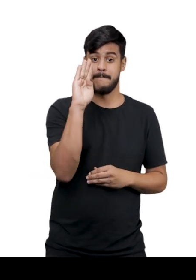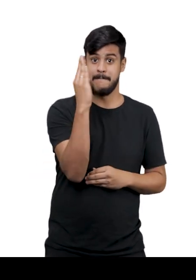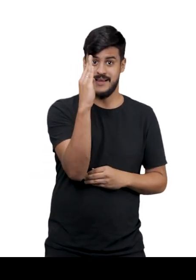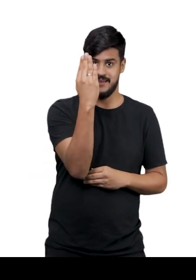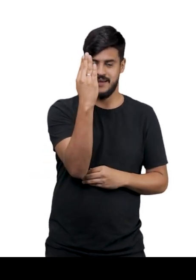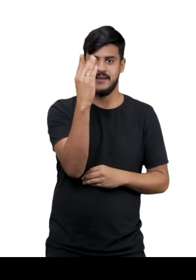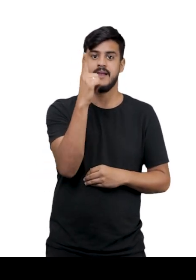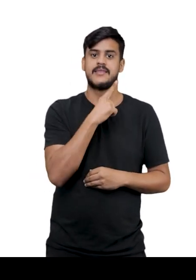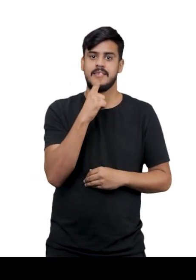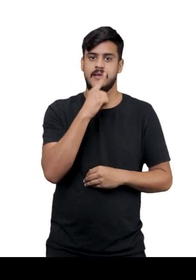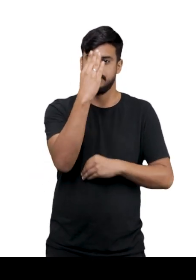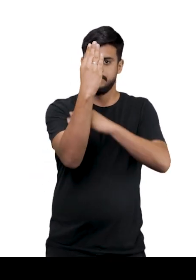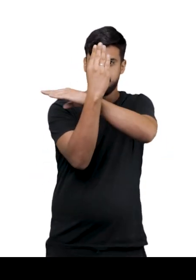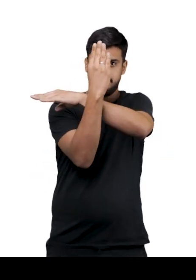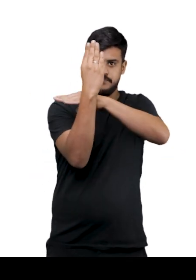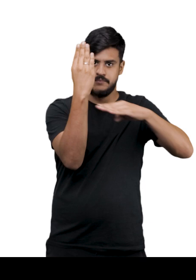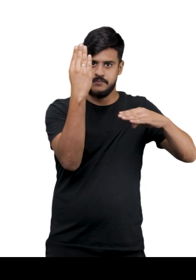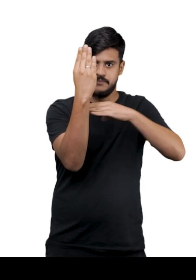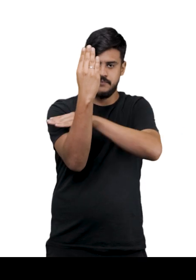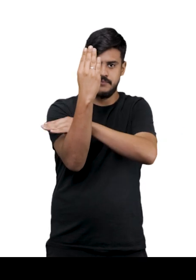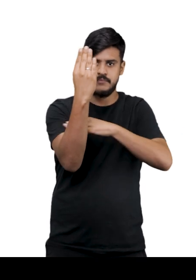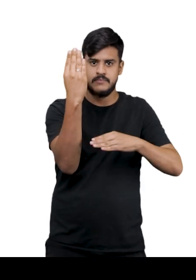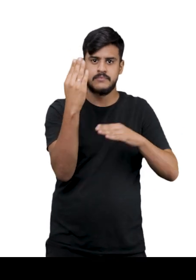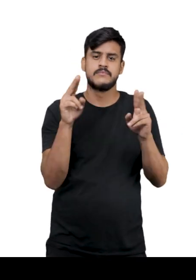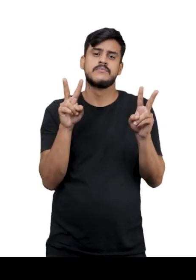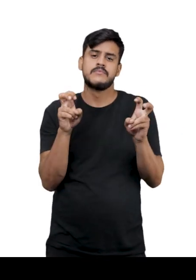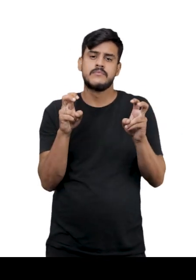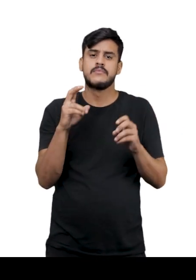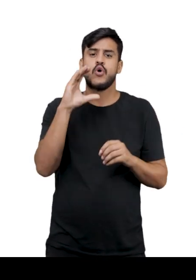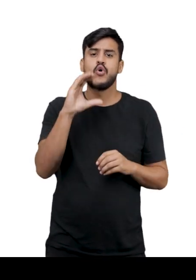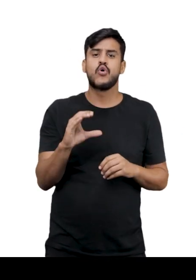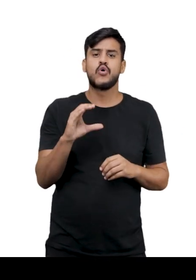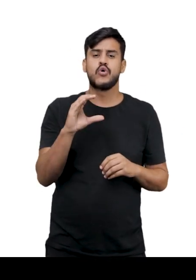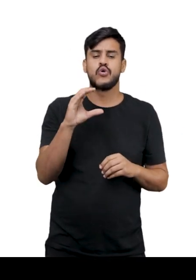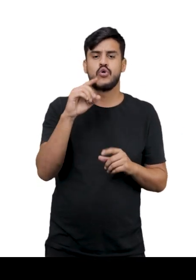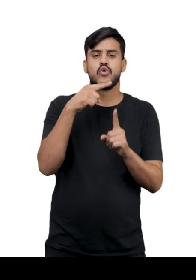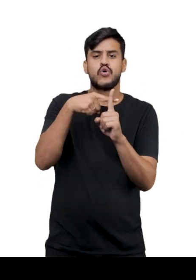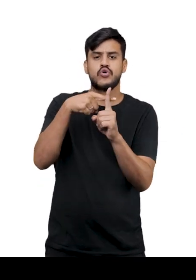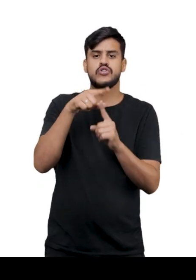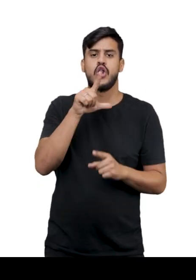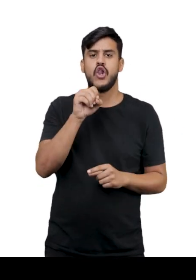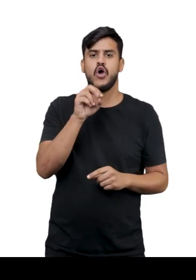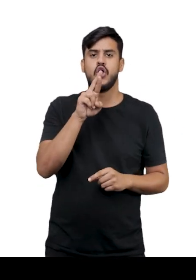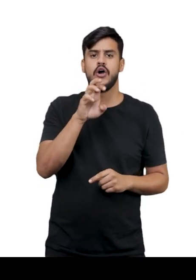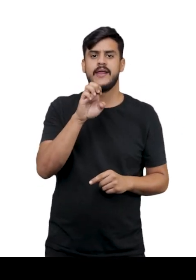forma de cruz de duas barras, chamada equivocadamente de Cruz de Lorena.